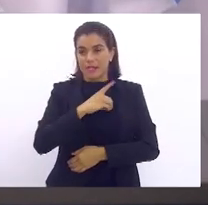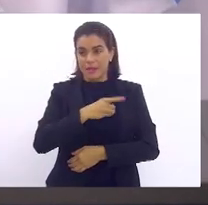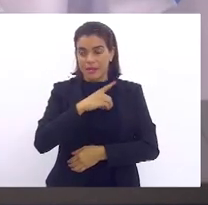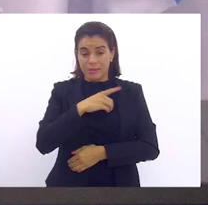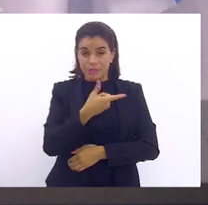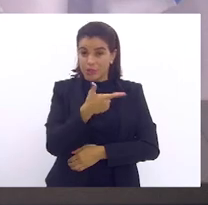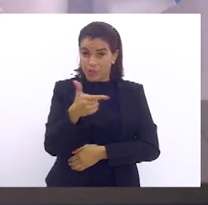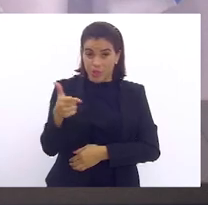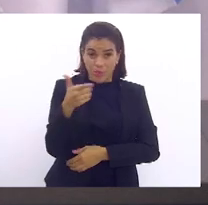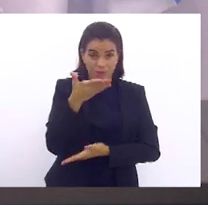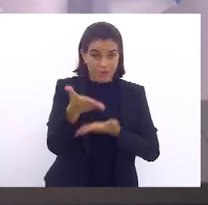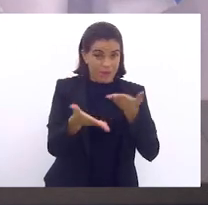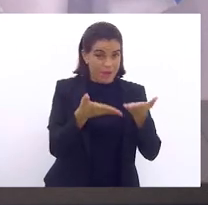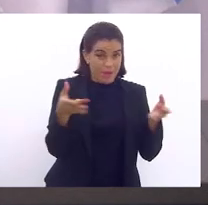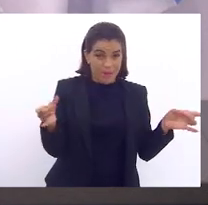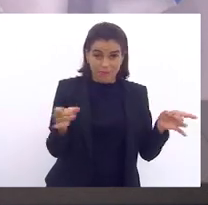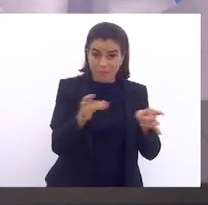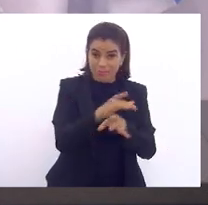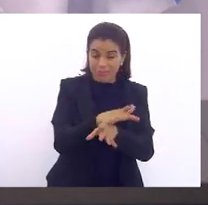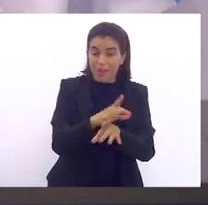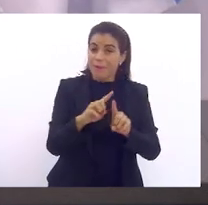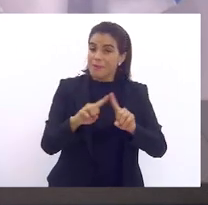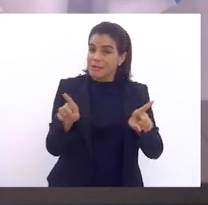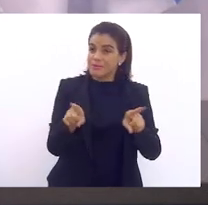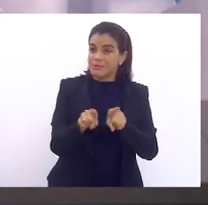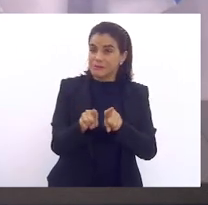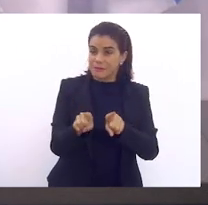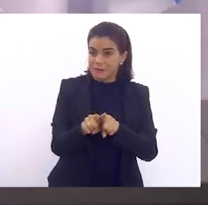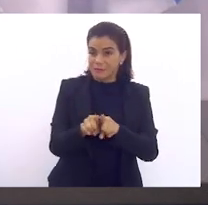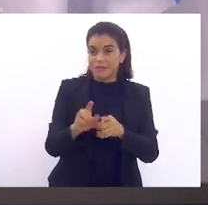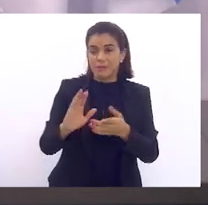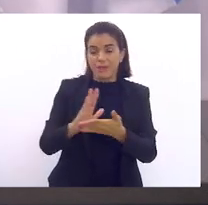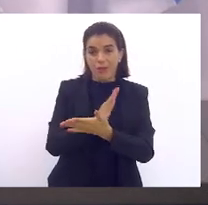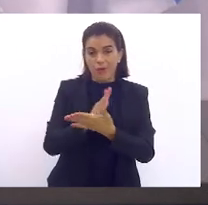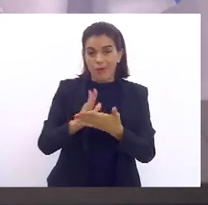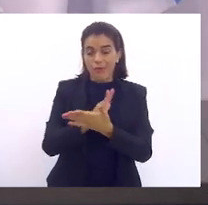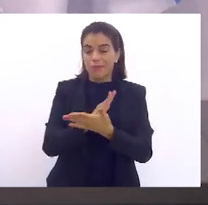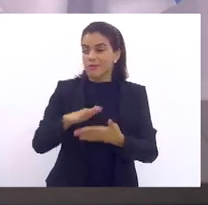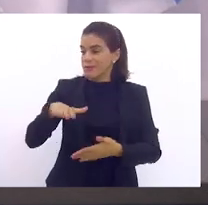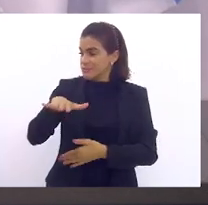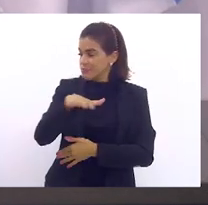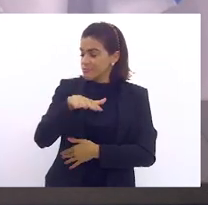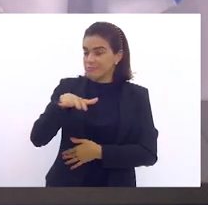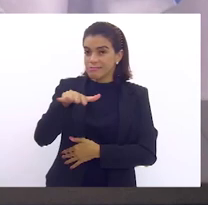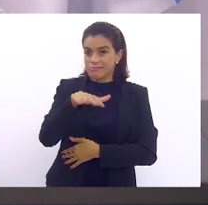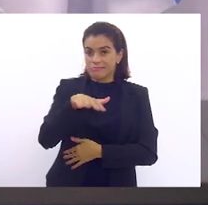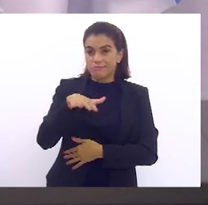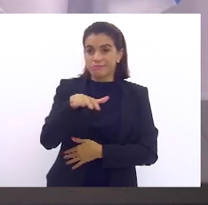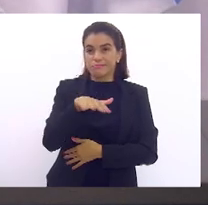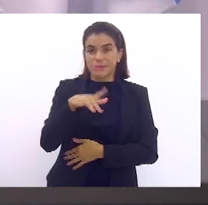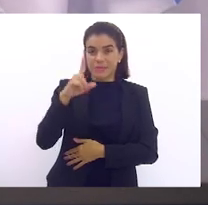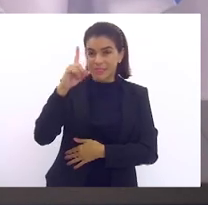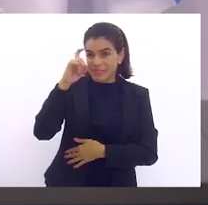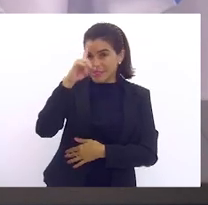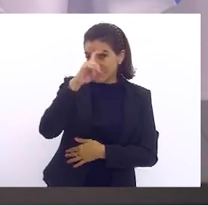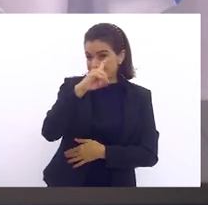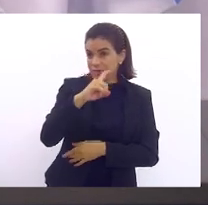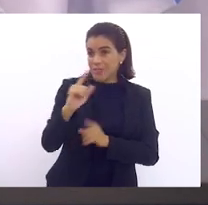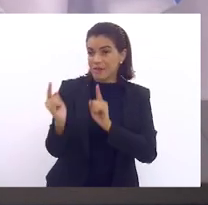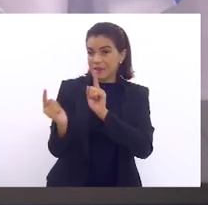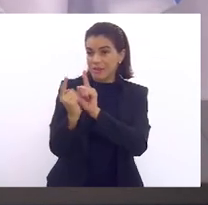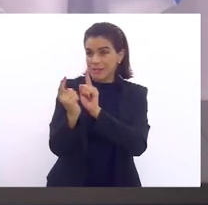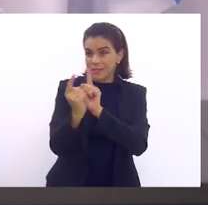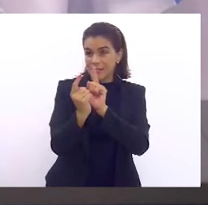são especializadas mas também recebemos também algumas situações de eh dificuldade de atendimento